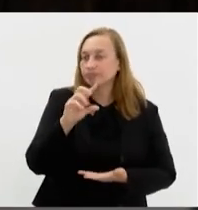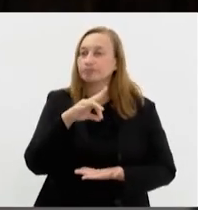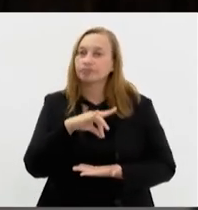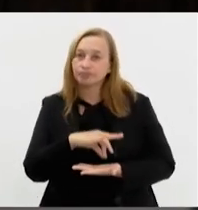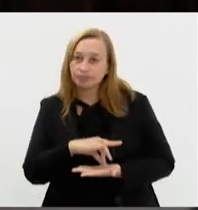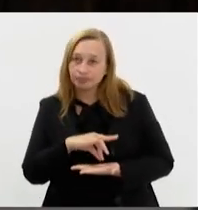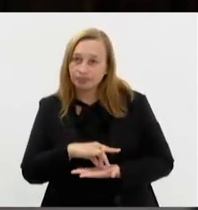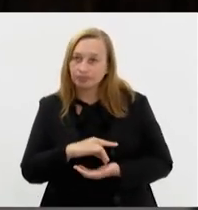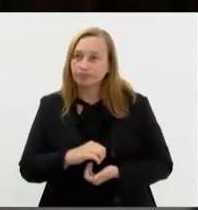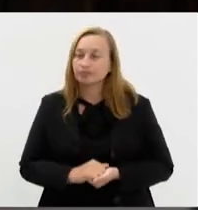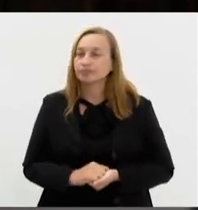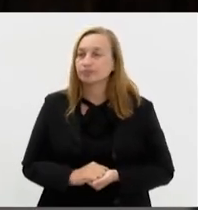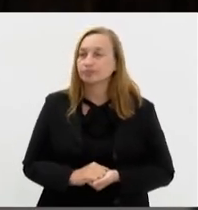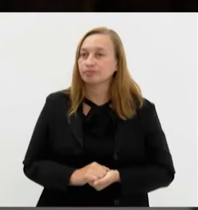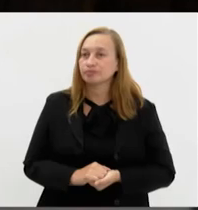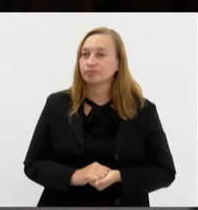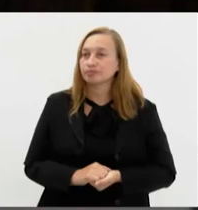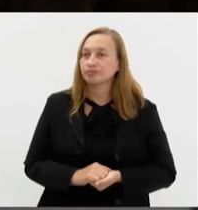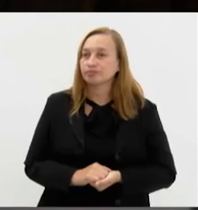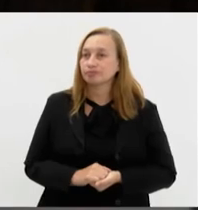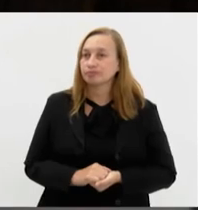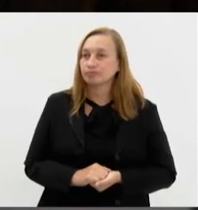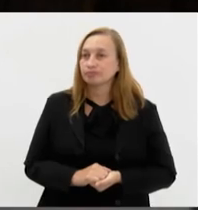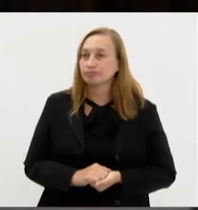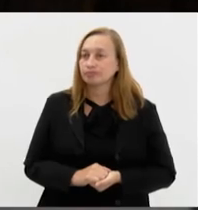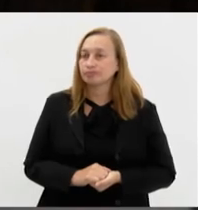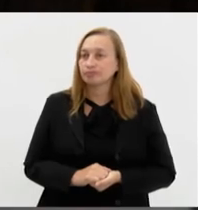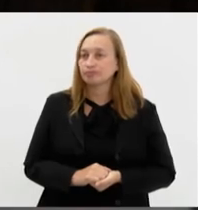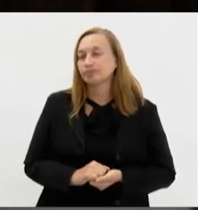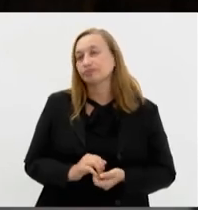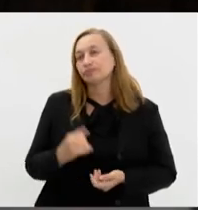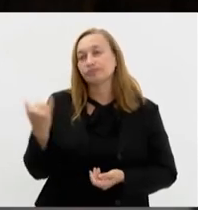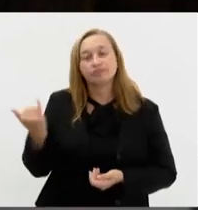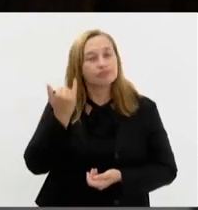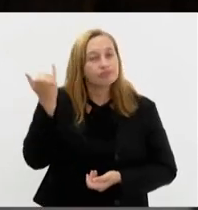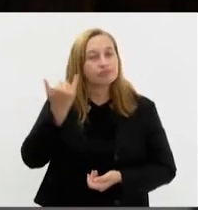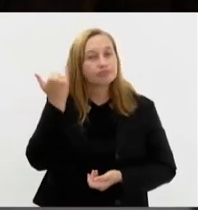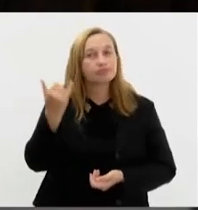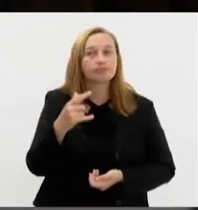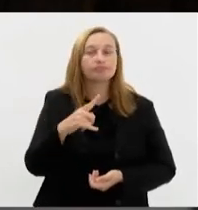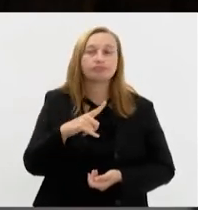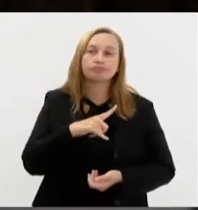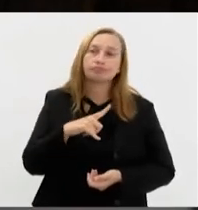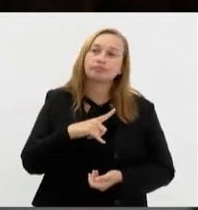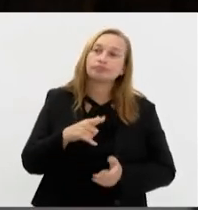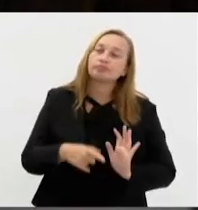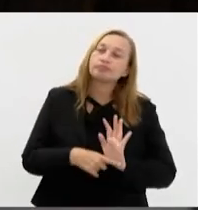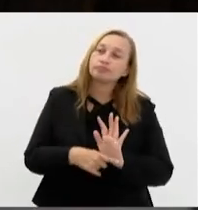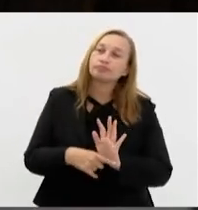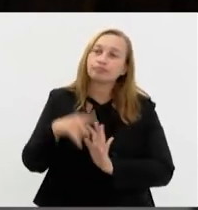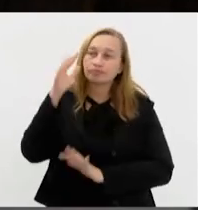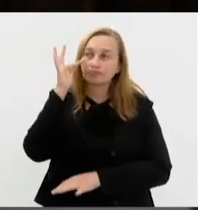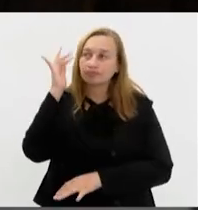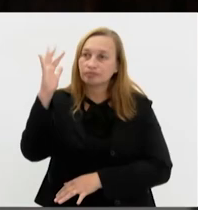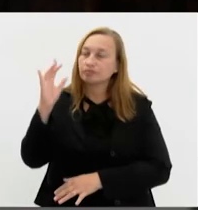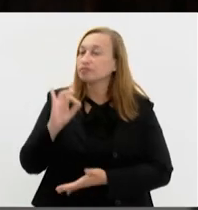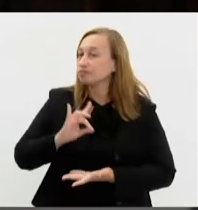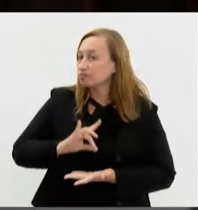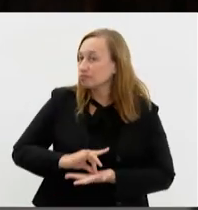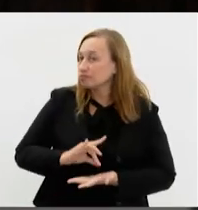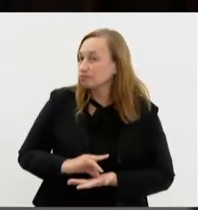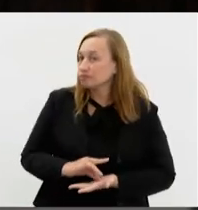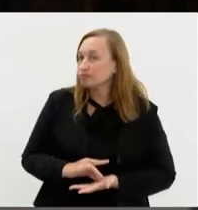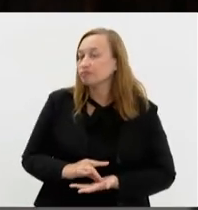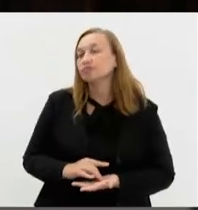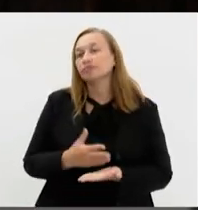verdade que é uma tarefa de fato ambiciosa mas é importante nós temos uma contribuição até filosófica do que seria verdade pra